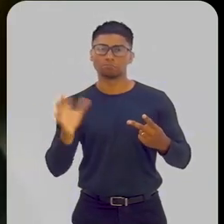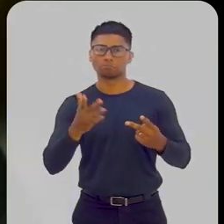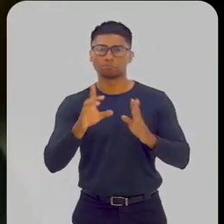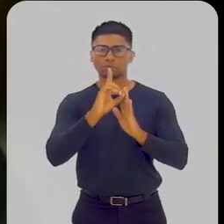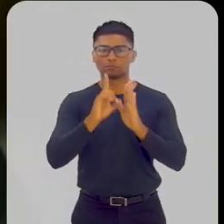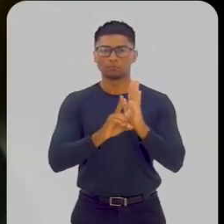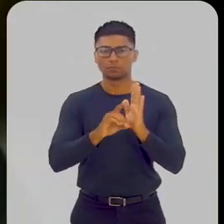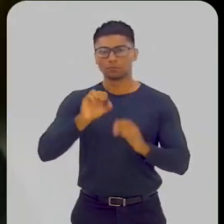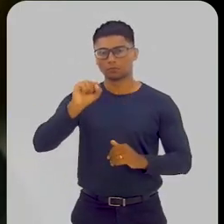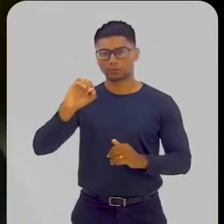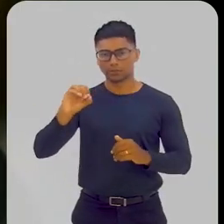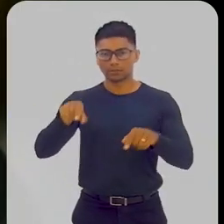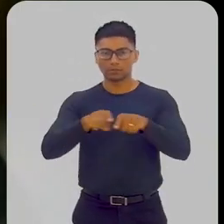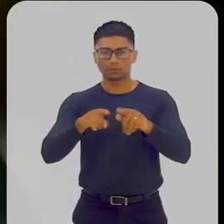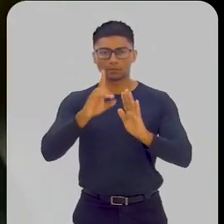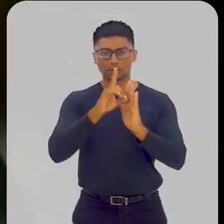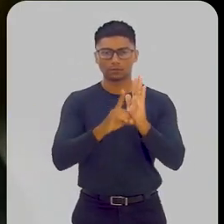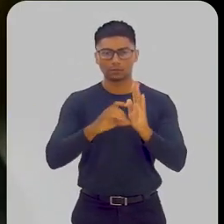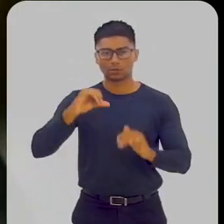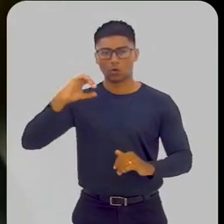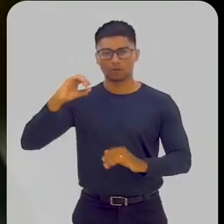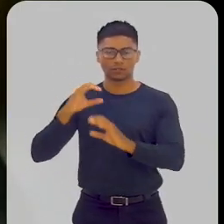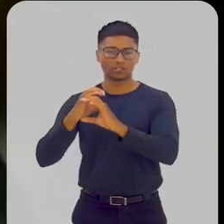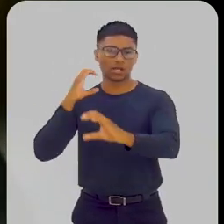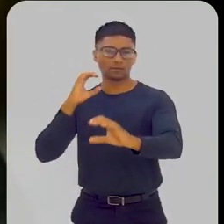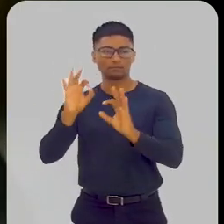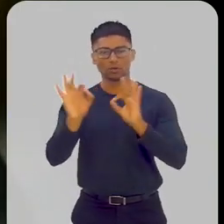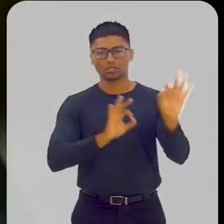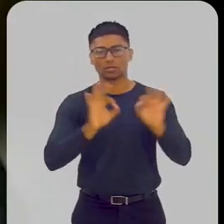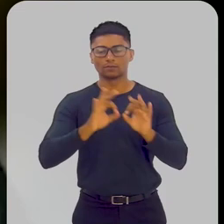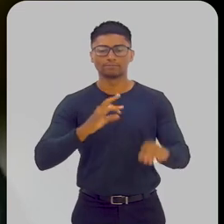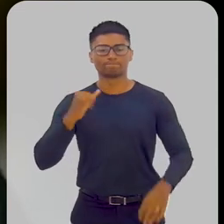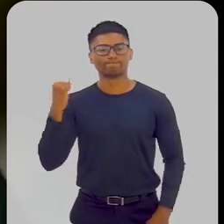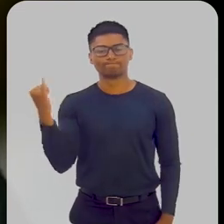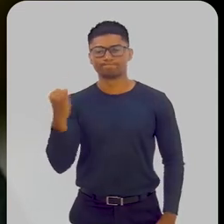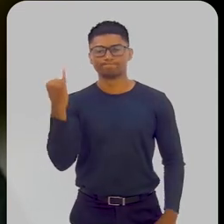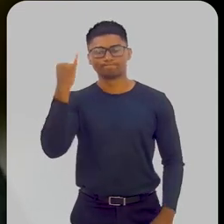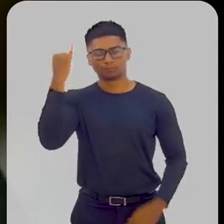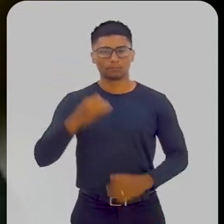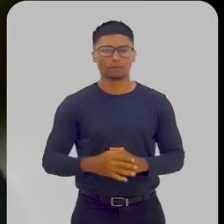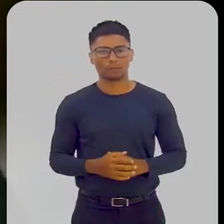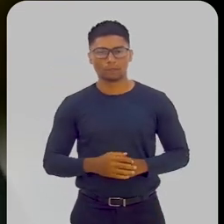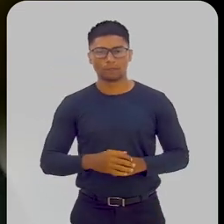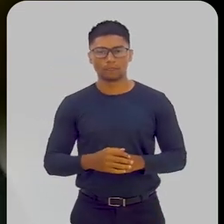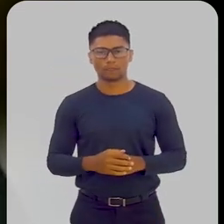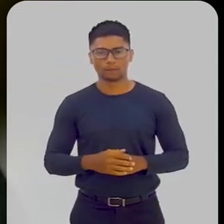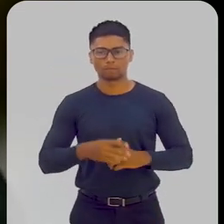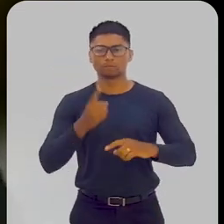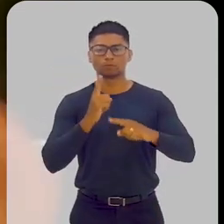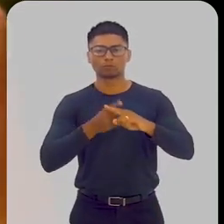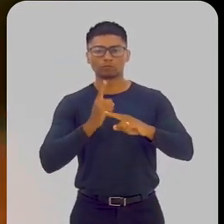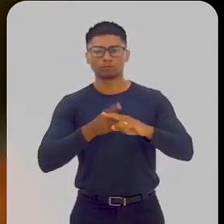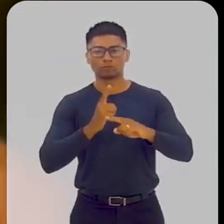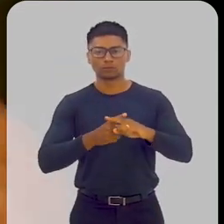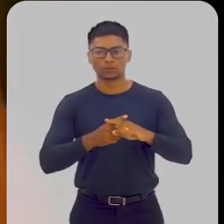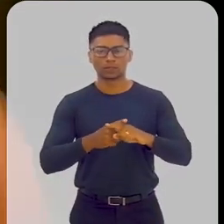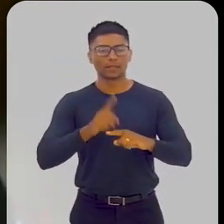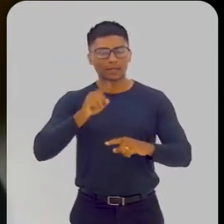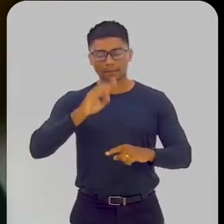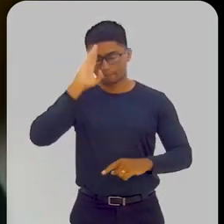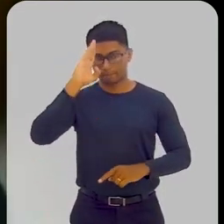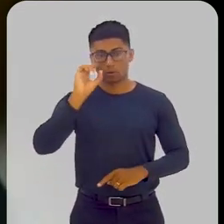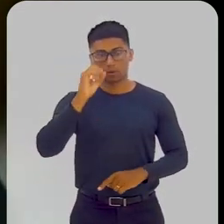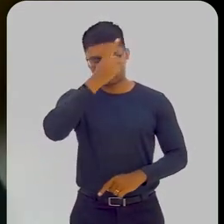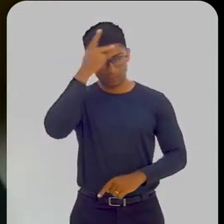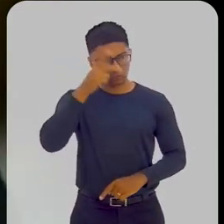nas décadas de 80, 90, a engenharia de projetos, que é uma engenharia importantíssima, porque é a engenharia onde o capital